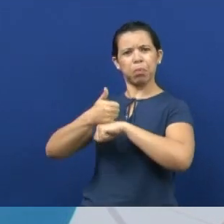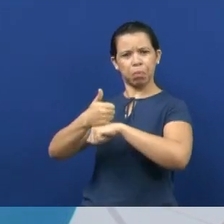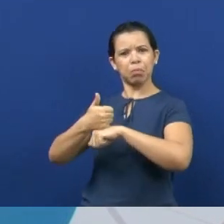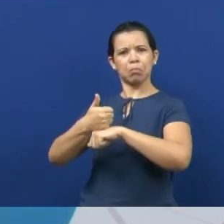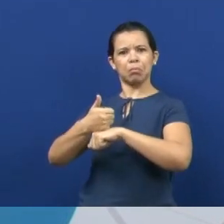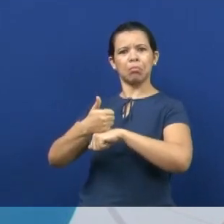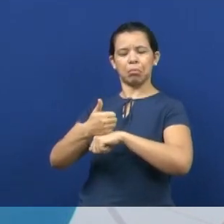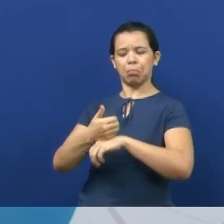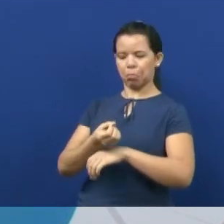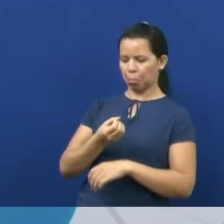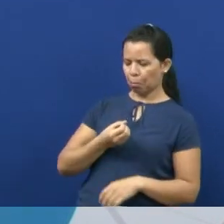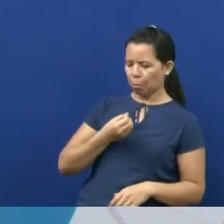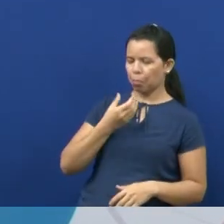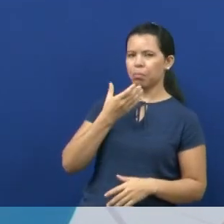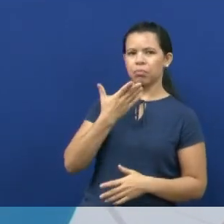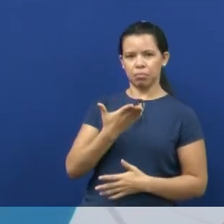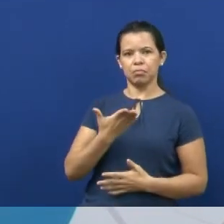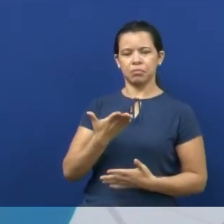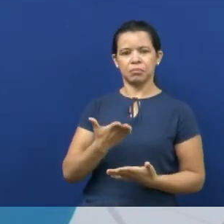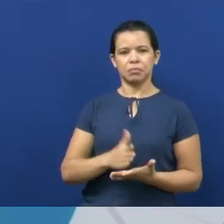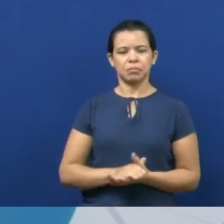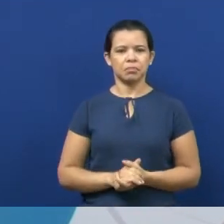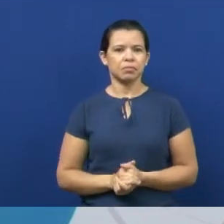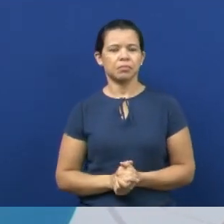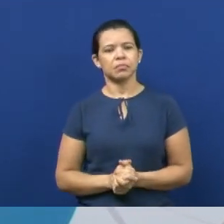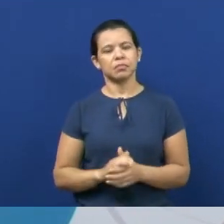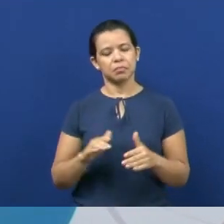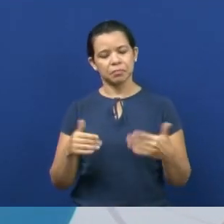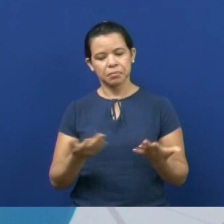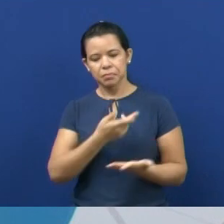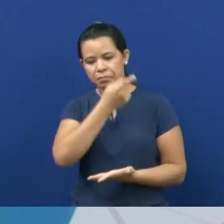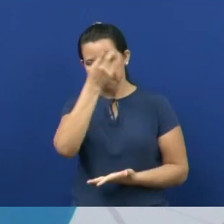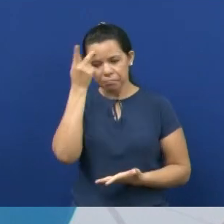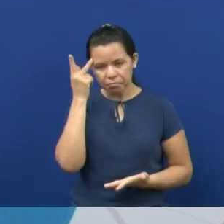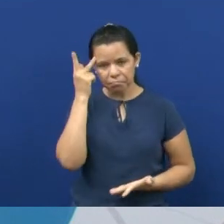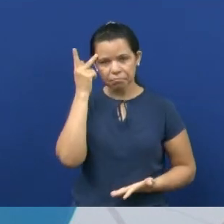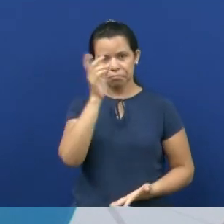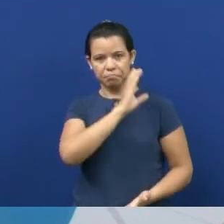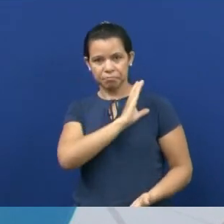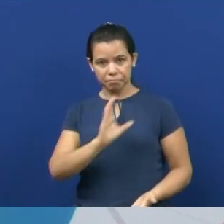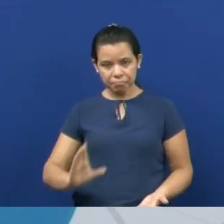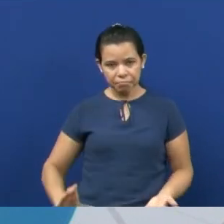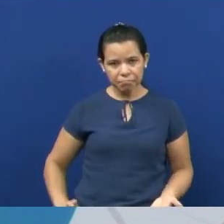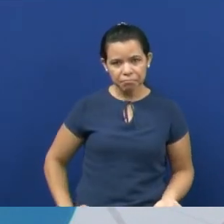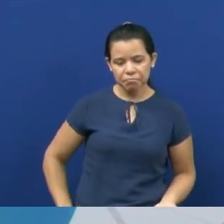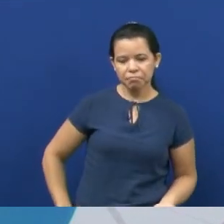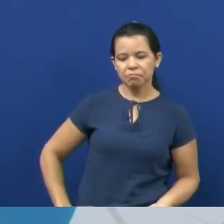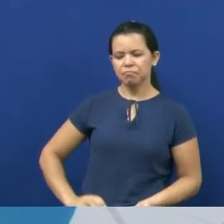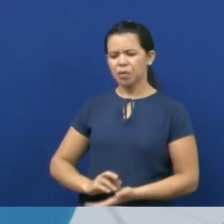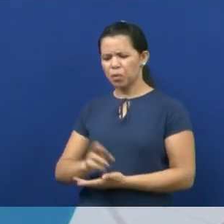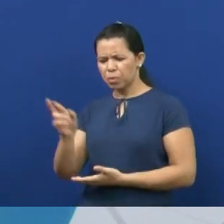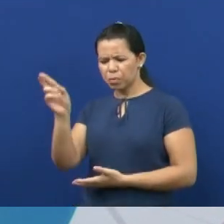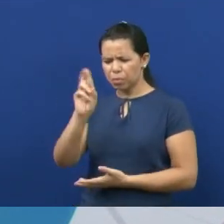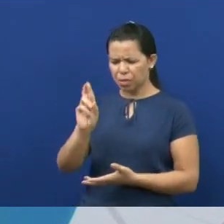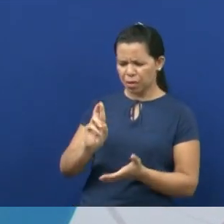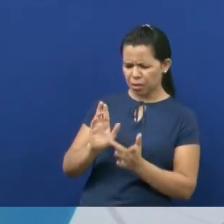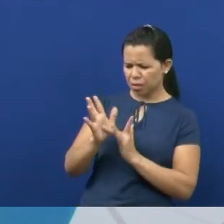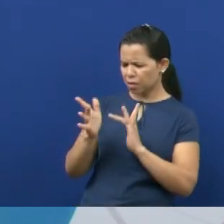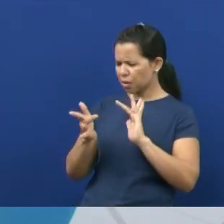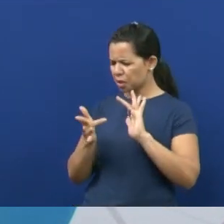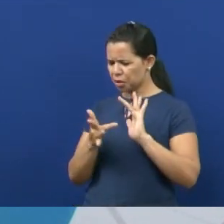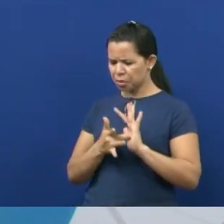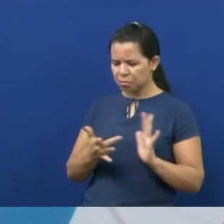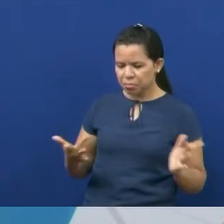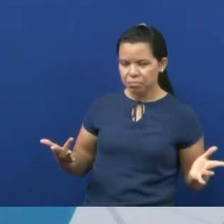eficiente, né? Ele é visto por vários aspectos. E os cristãos, eles interpretam Jesus com vários aspectos, né? Seja